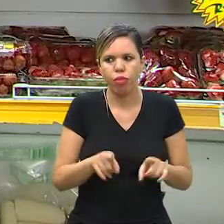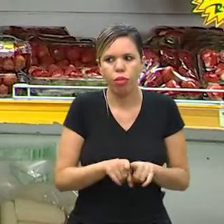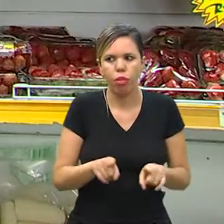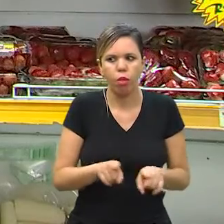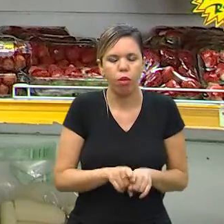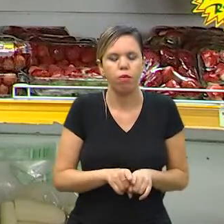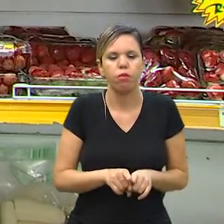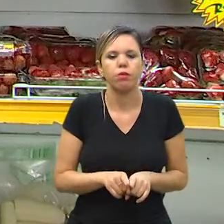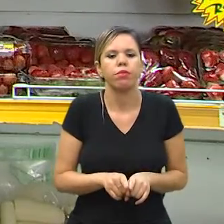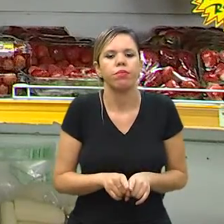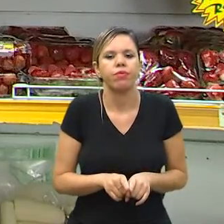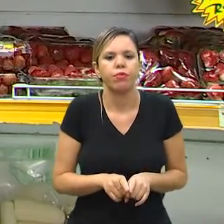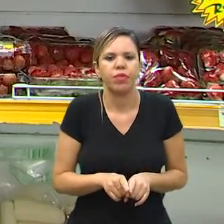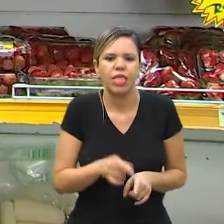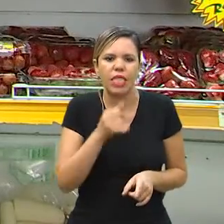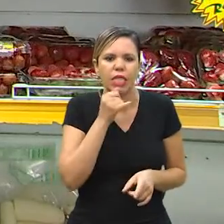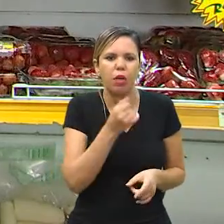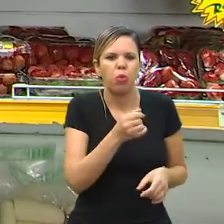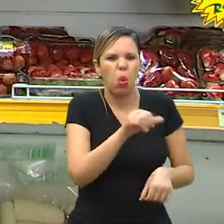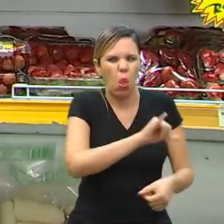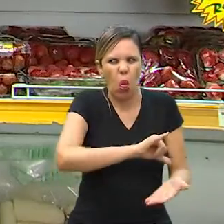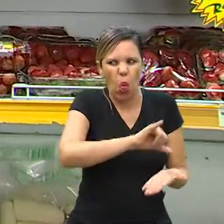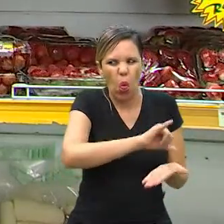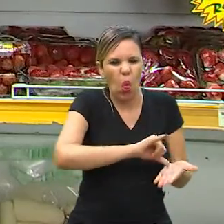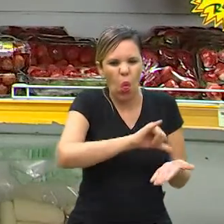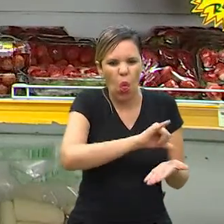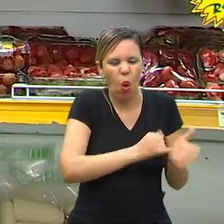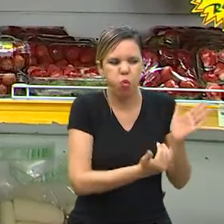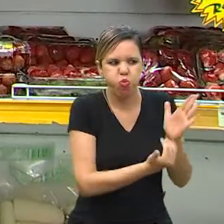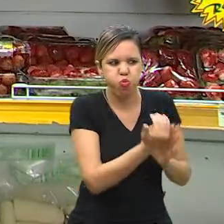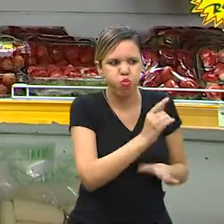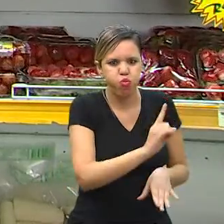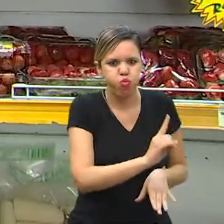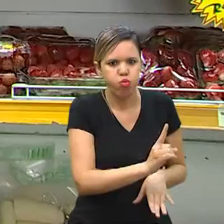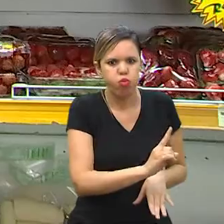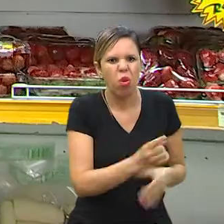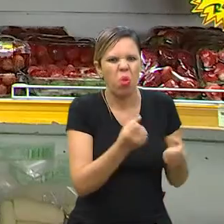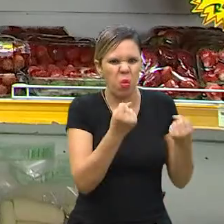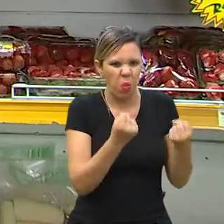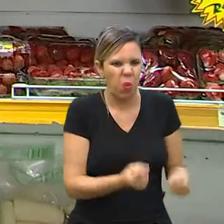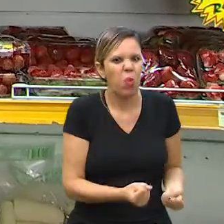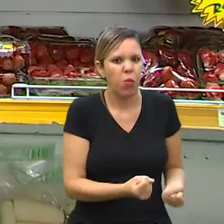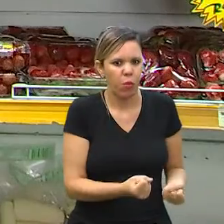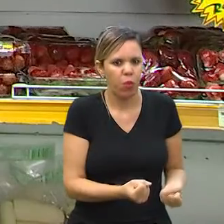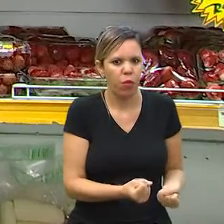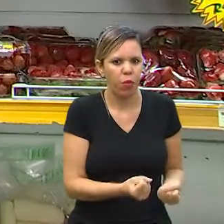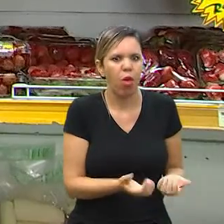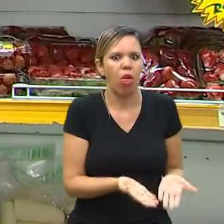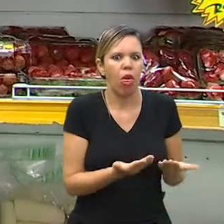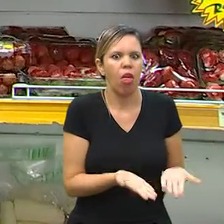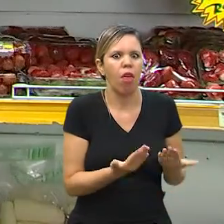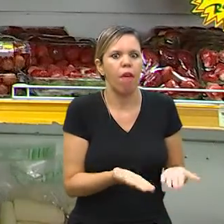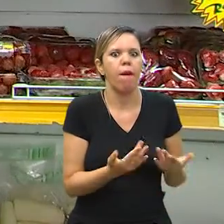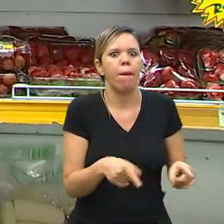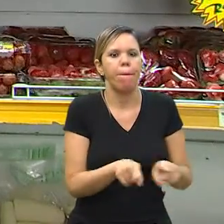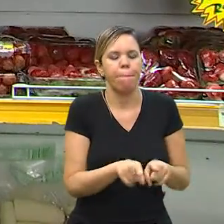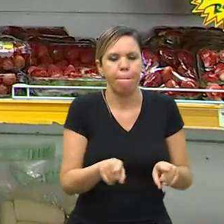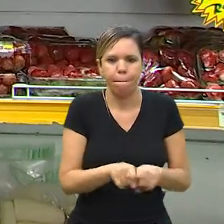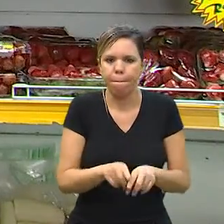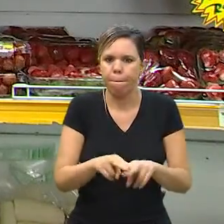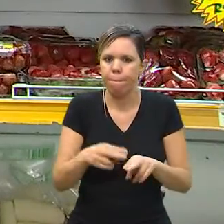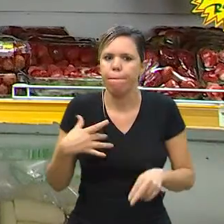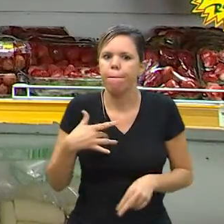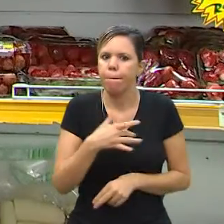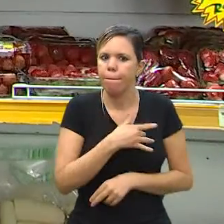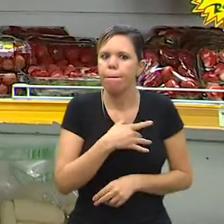um pouquinho de lado a questão das frituras, gorduras em excesso, porque pesam não só na balança, mas pesam em